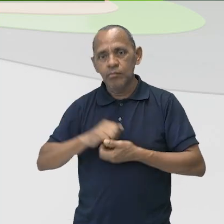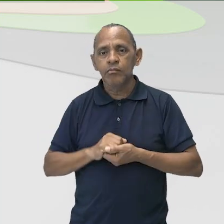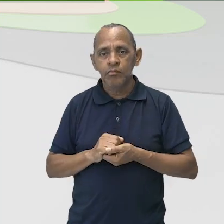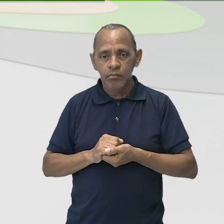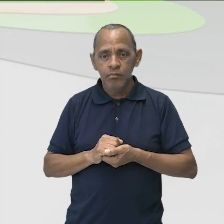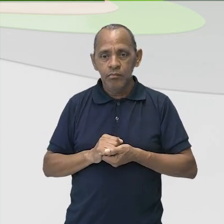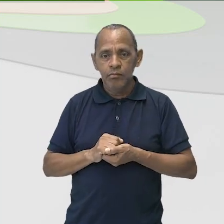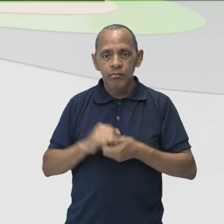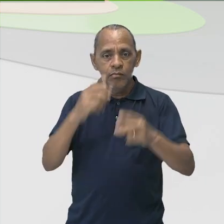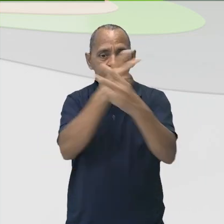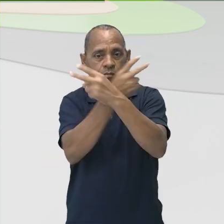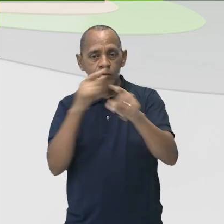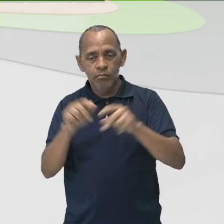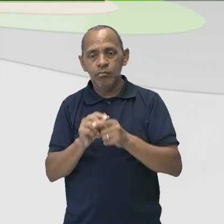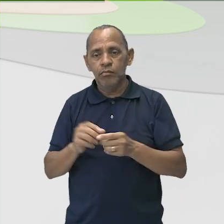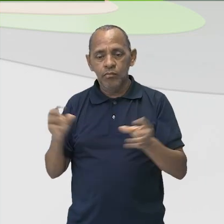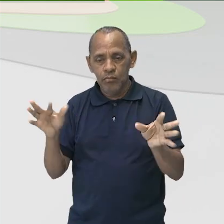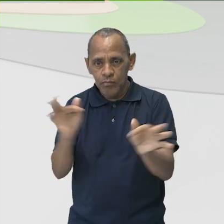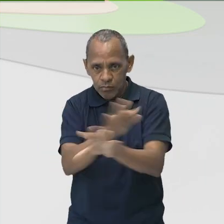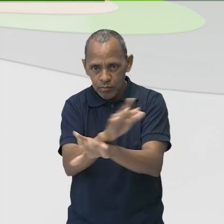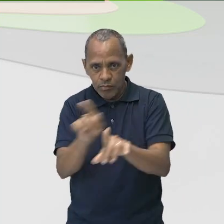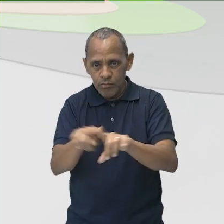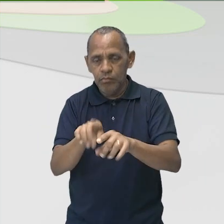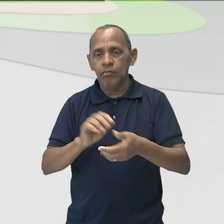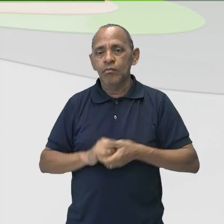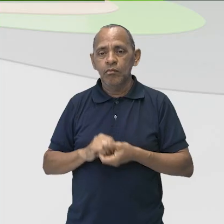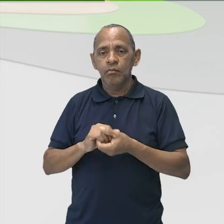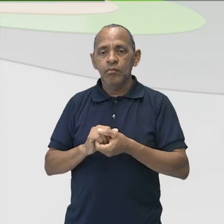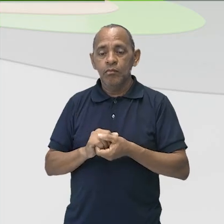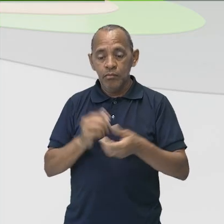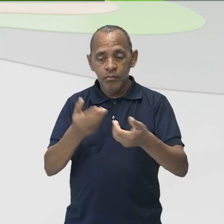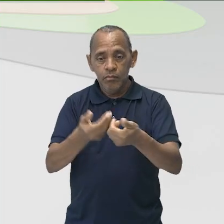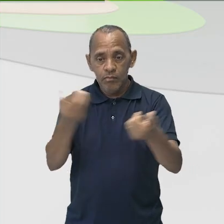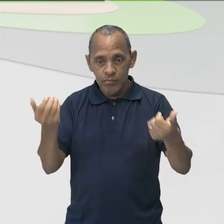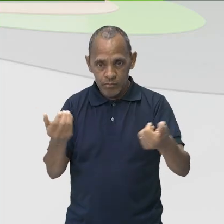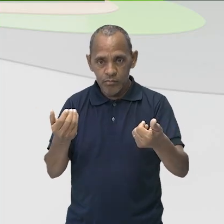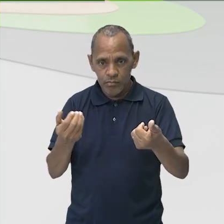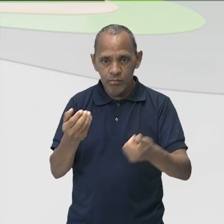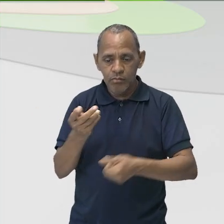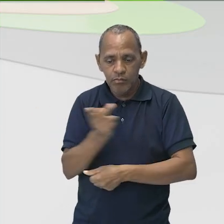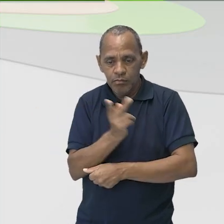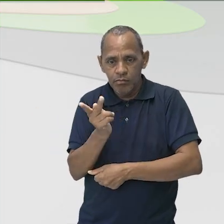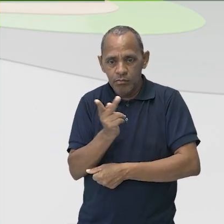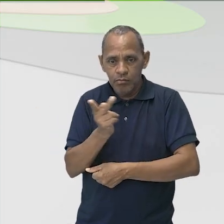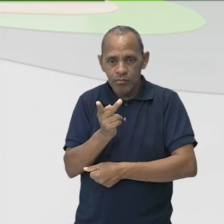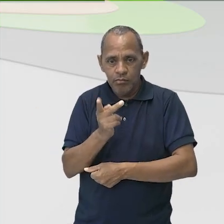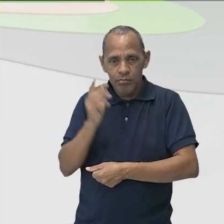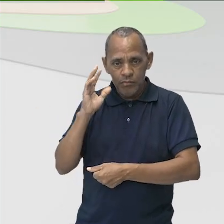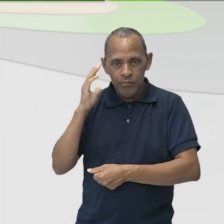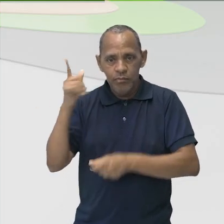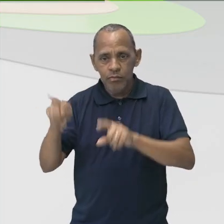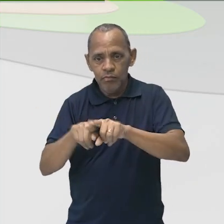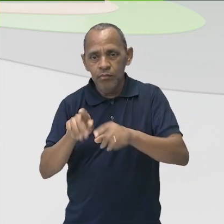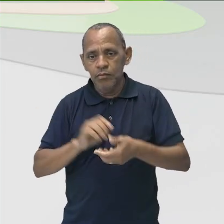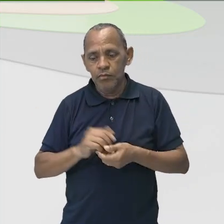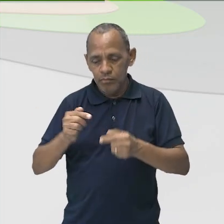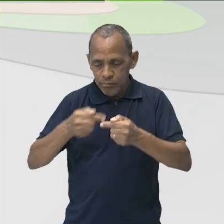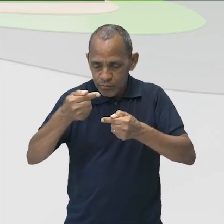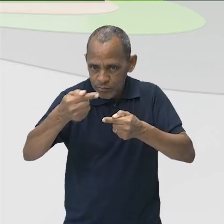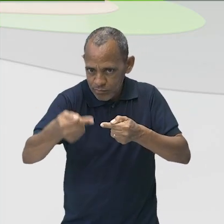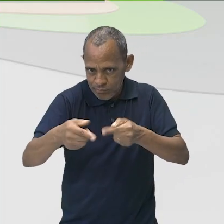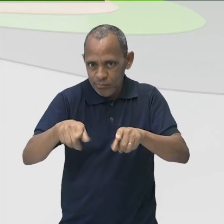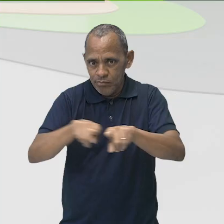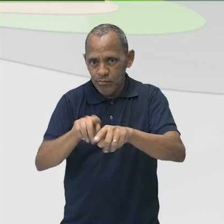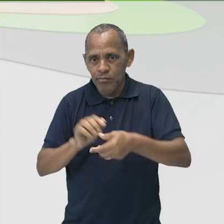é concluído e estabilizado, assegurando que a separação desses homólogos nas etapas posteriores, ou seja, que ainda